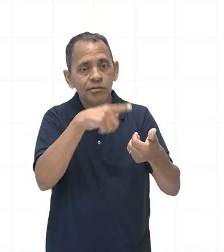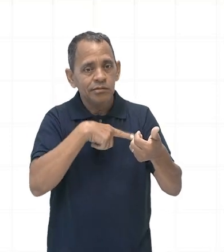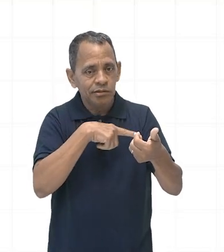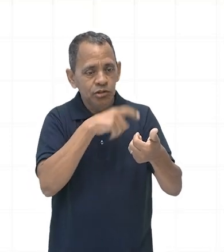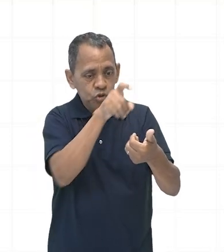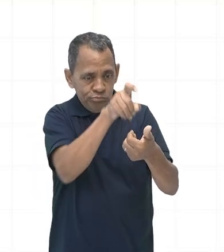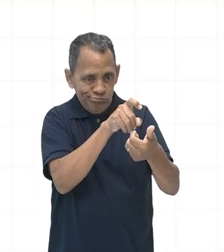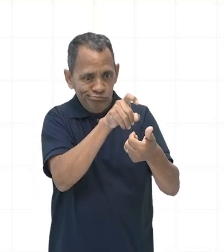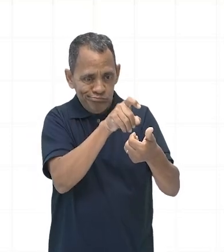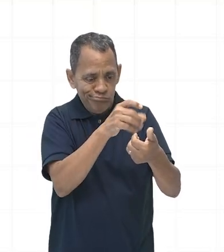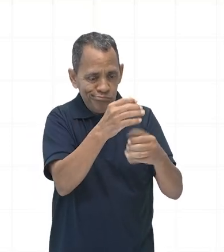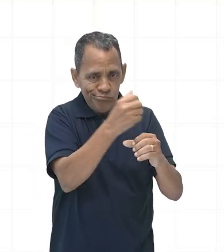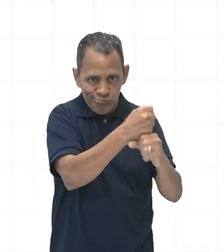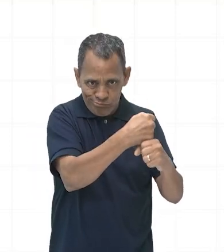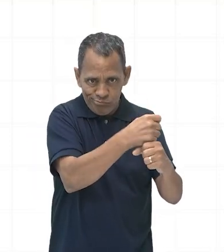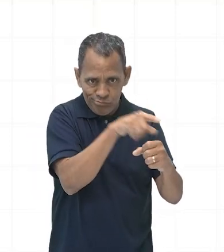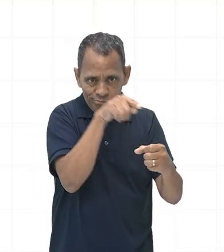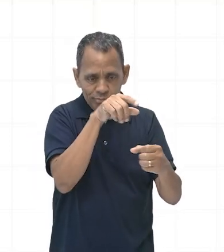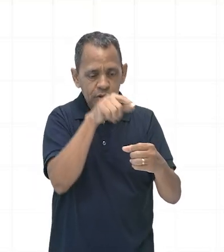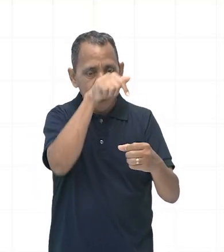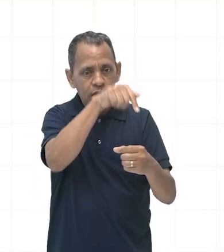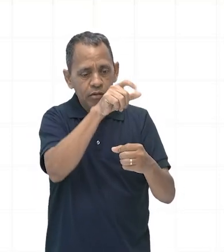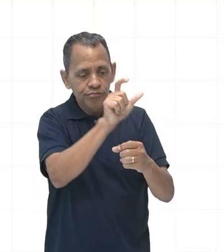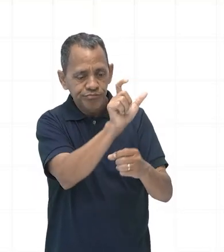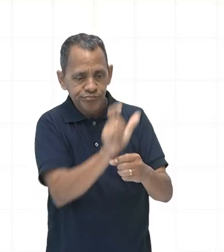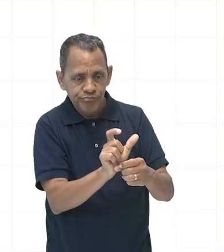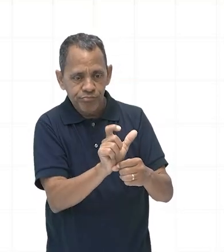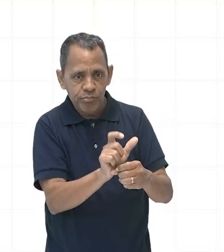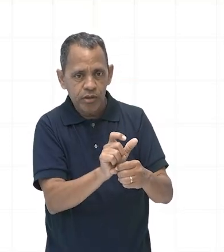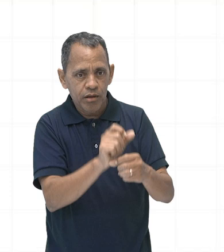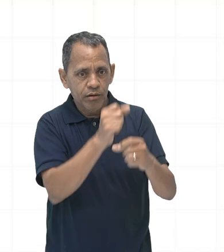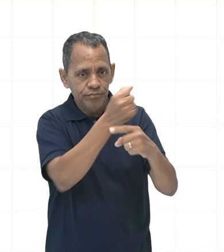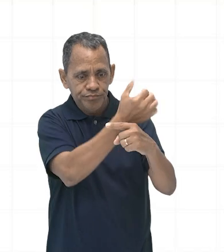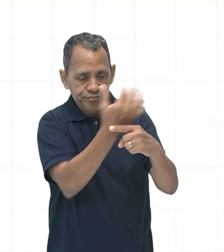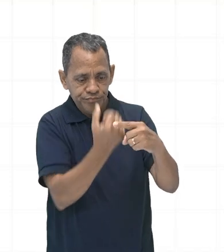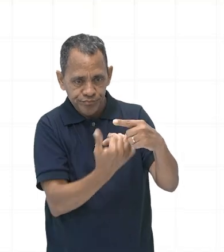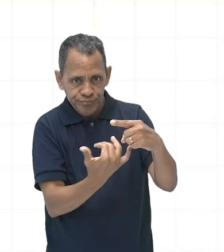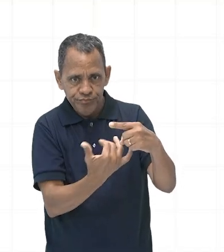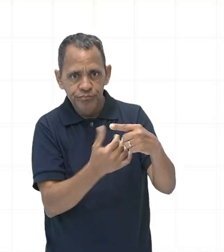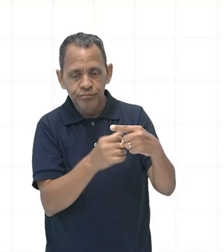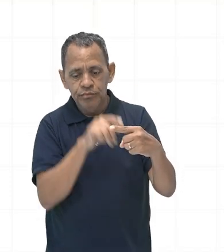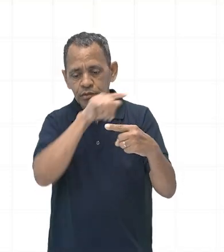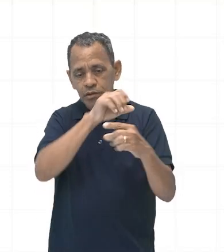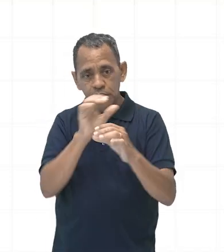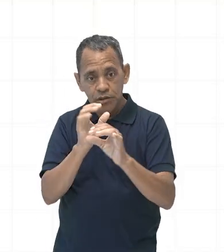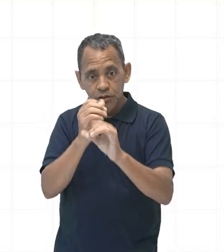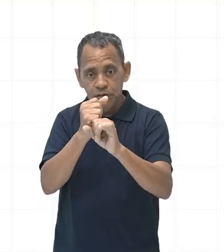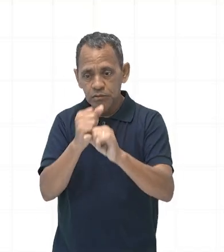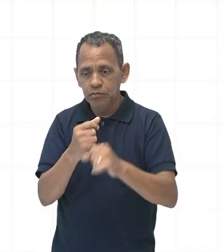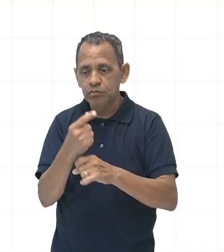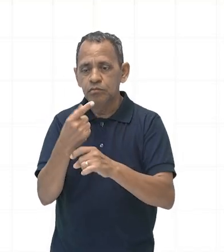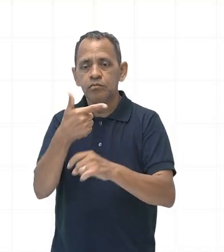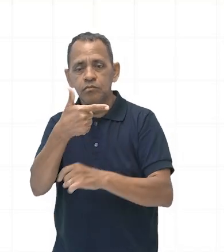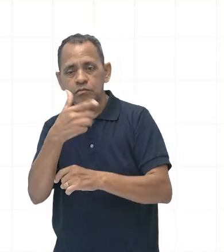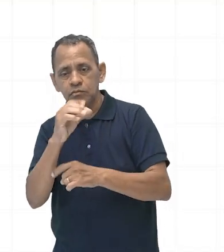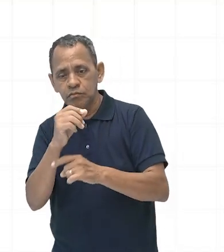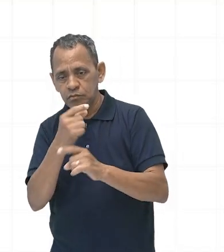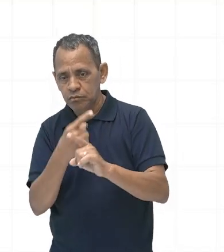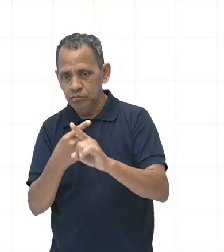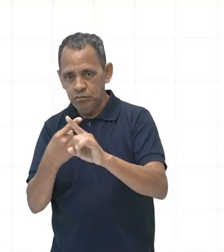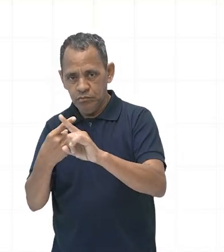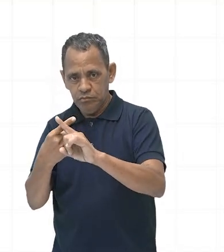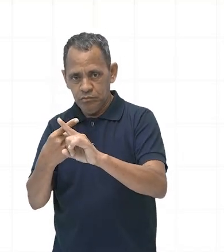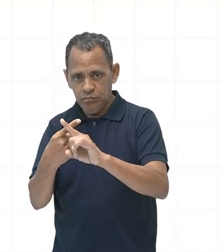lado da igualdade e as demais eu vou multiplicar. Multiplicando aqui, ó, 20 por 10 por